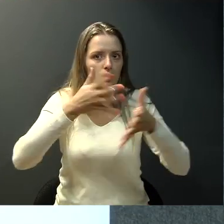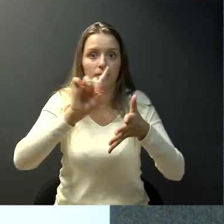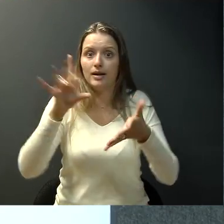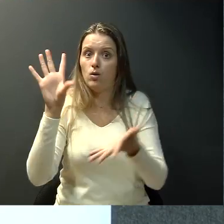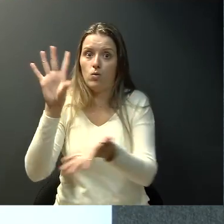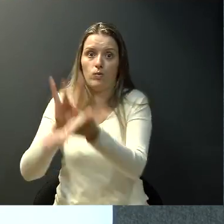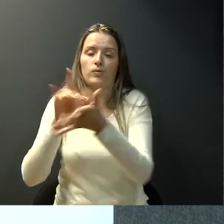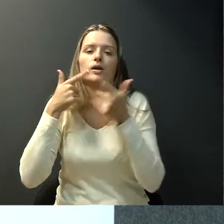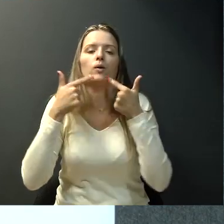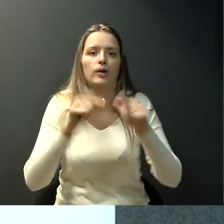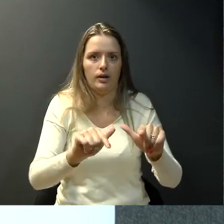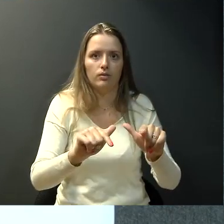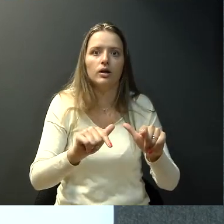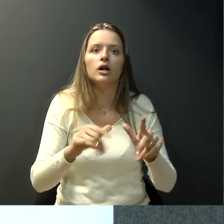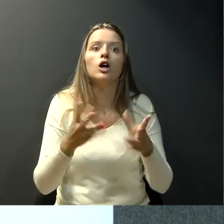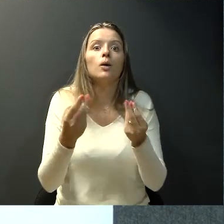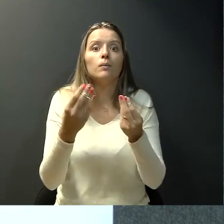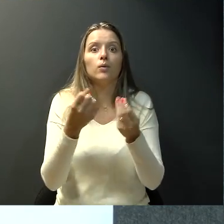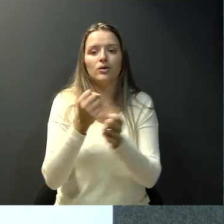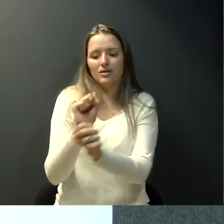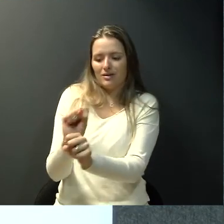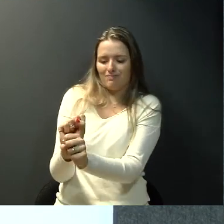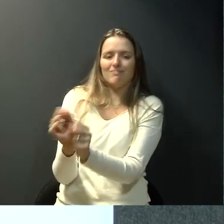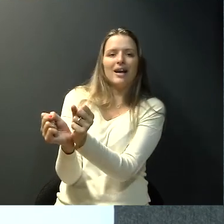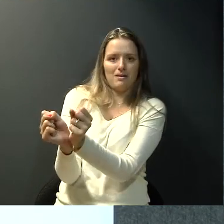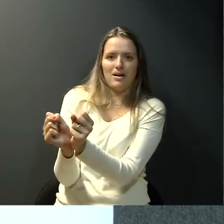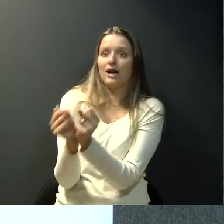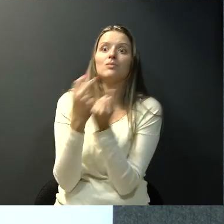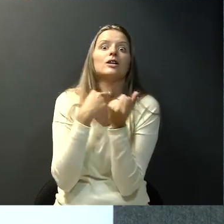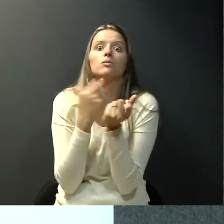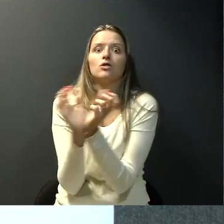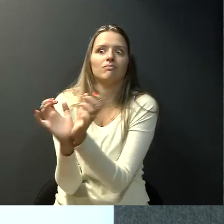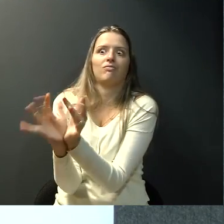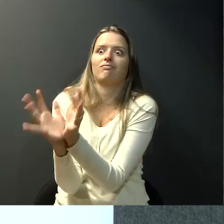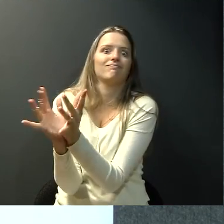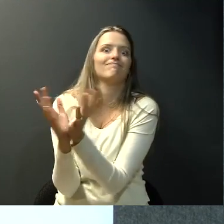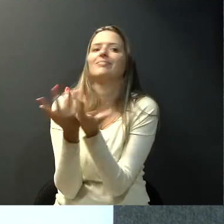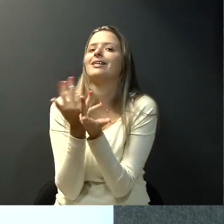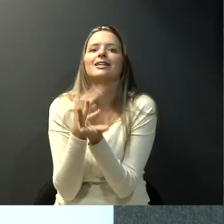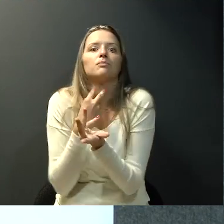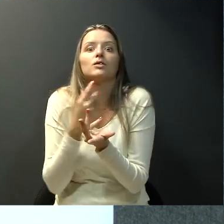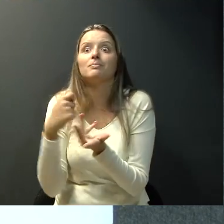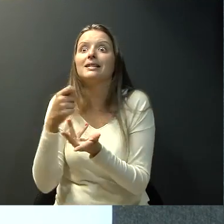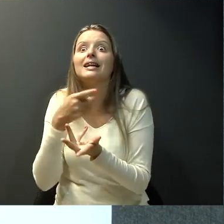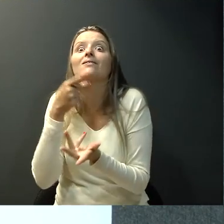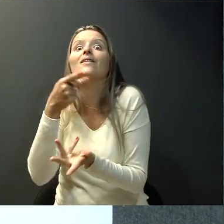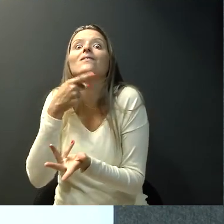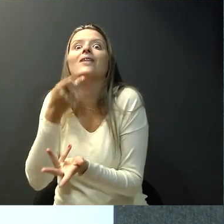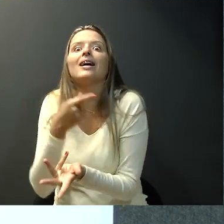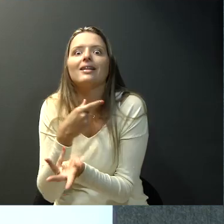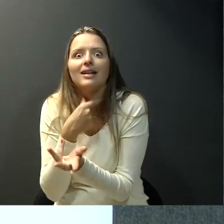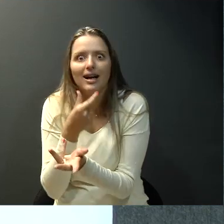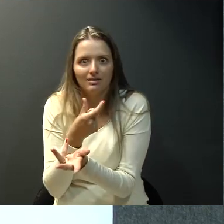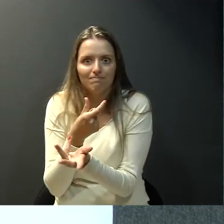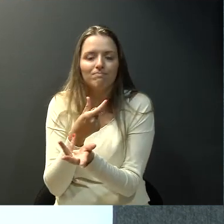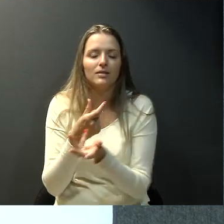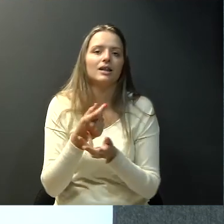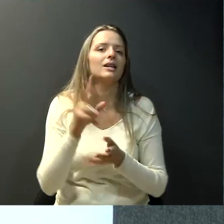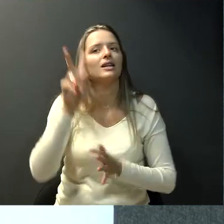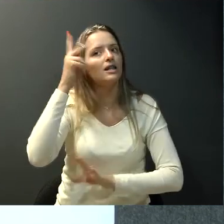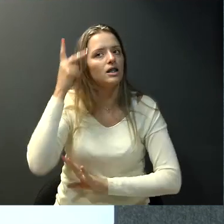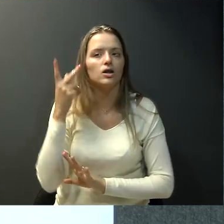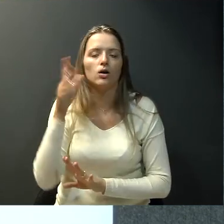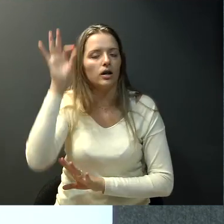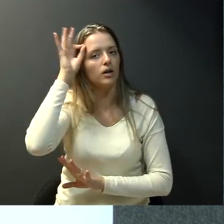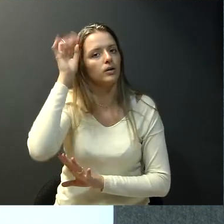libras não era oficializada, muitos eram amarrados às mãos, né? E eram obrigados a falar junto com a fono, né? Então, assim, histórias que